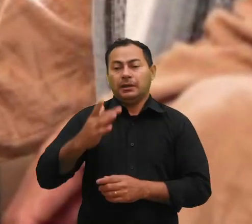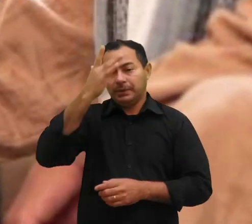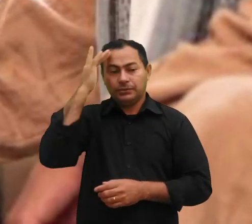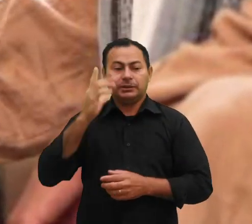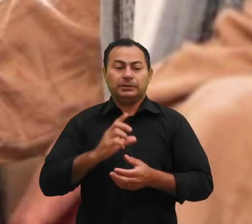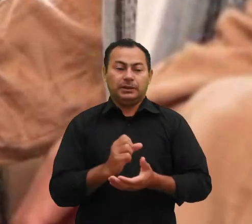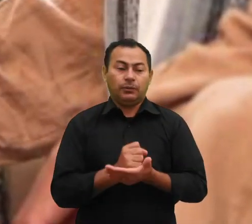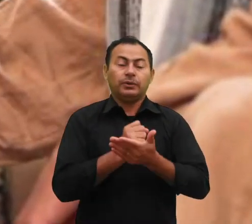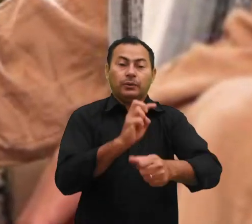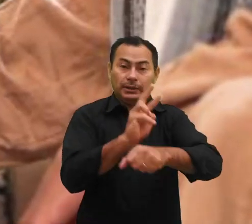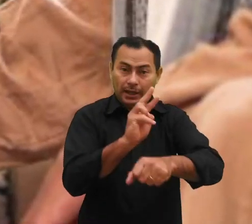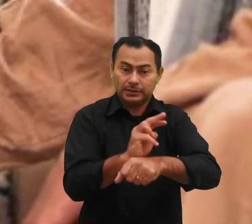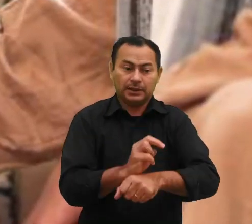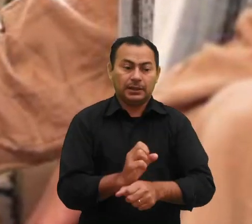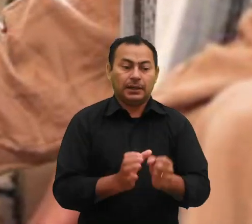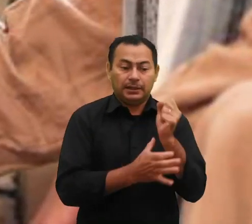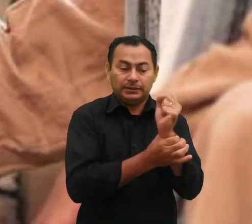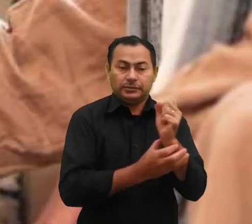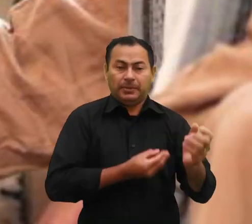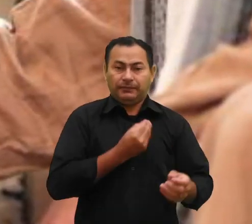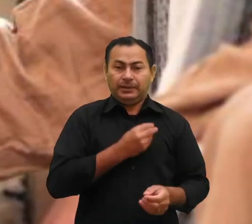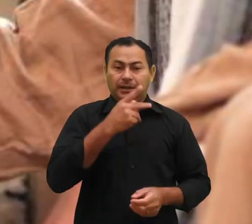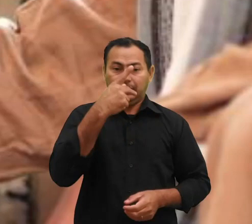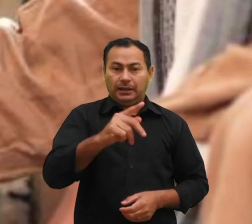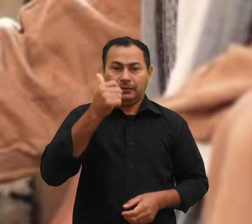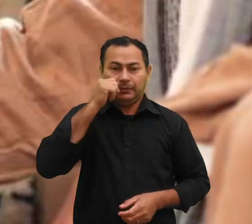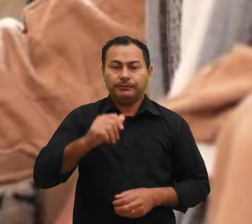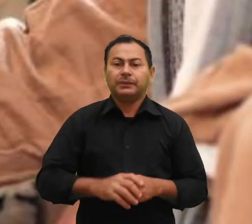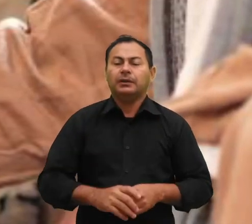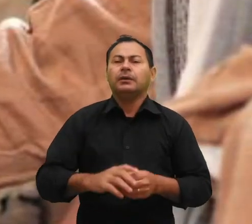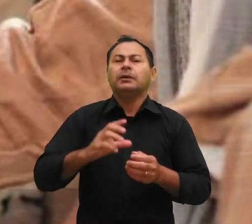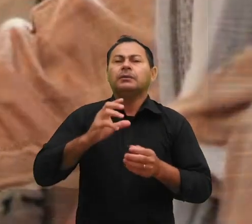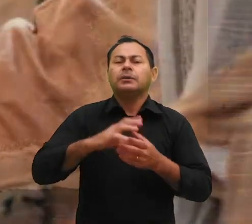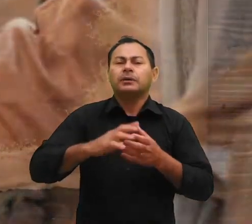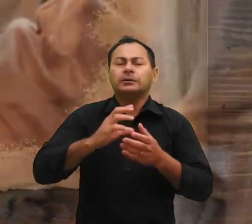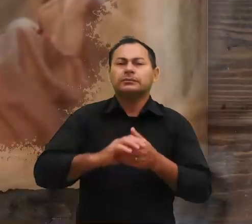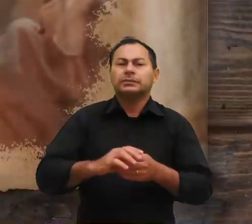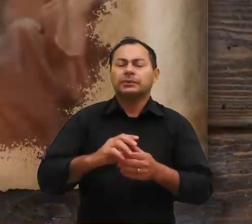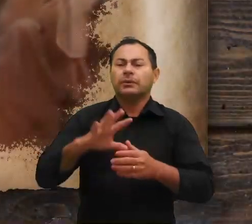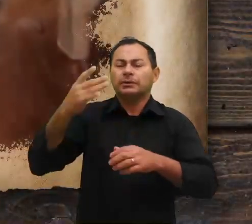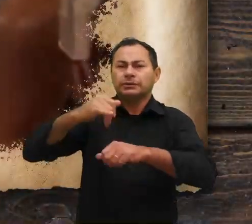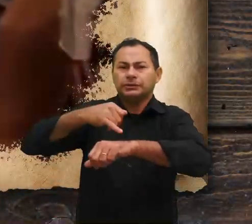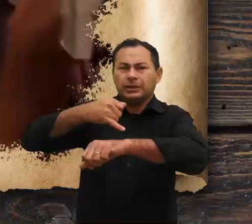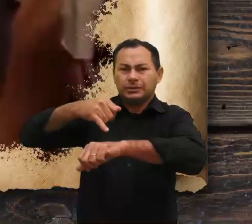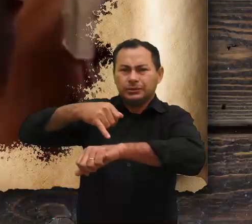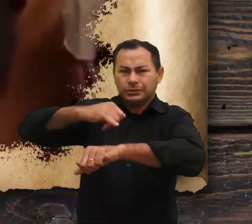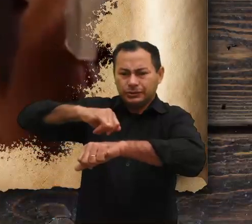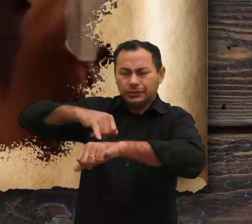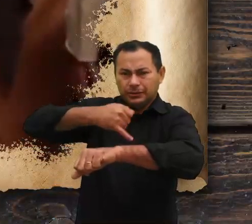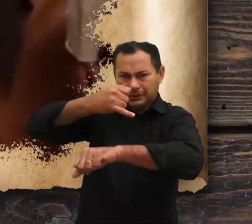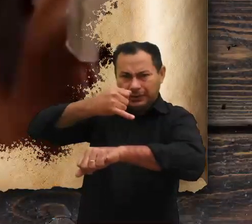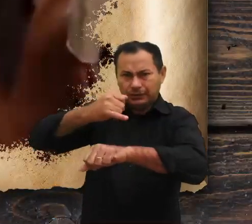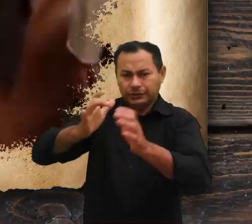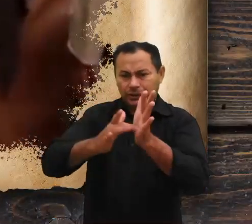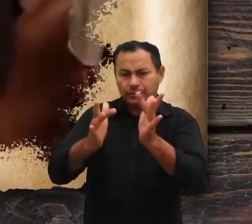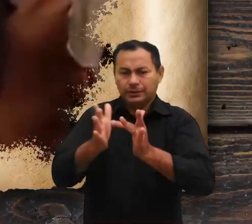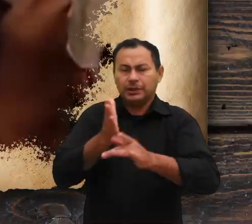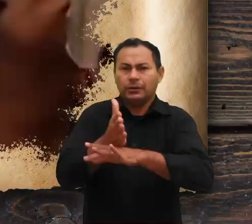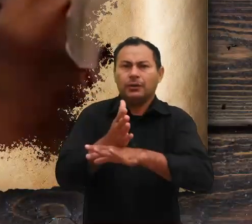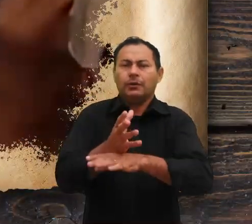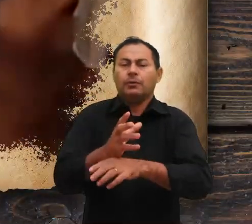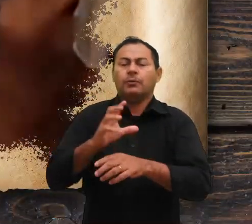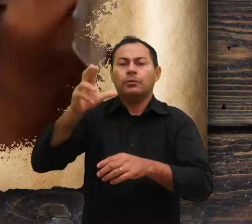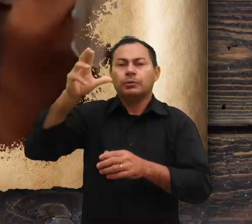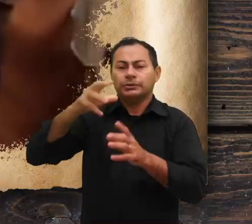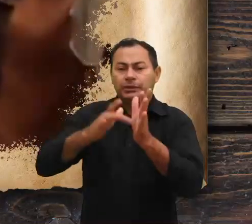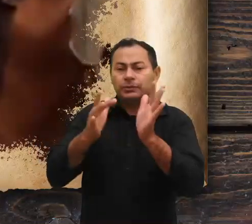lhes garantisse algum respaldo. Em outra ocasião, no primeiro domingo de Palmas, quando Jesus entrou em Jerusalém montado num jumentinho, as